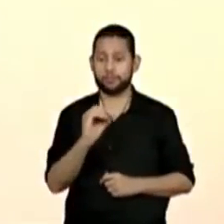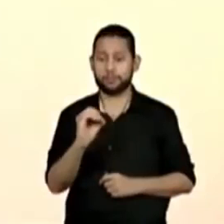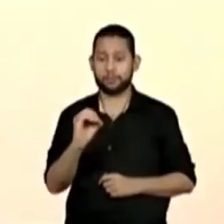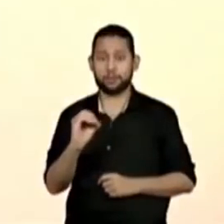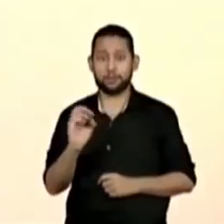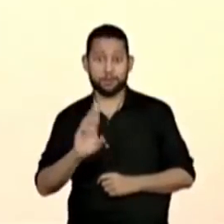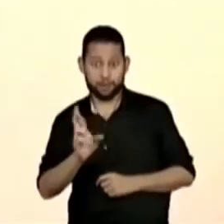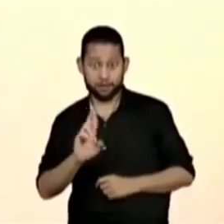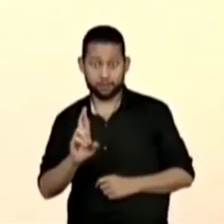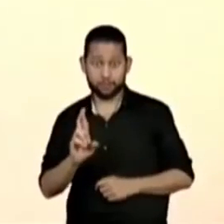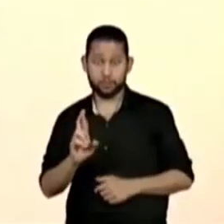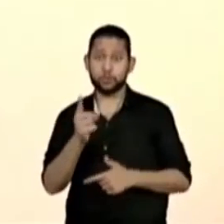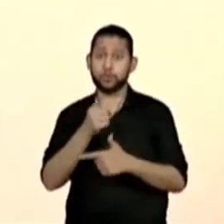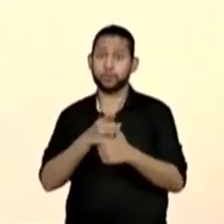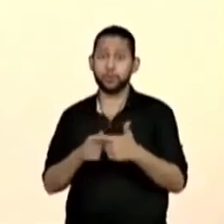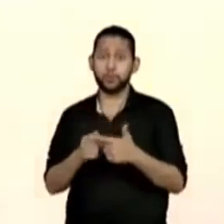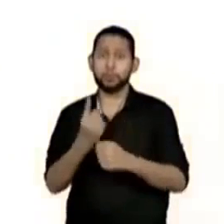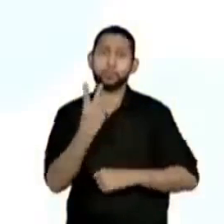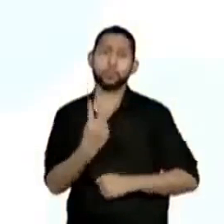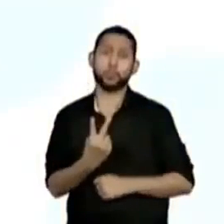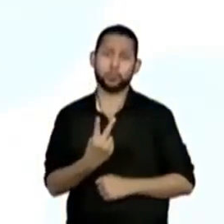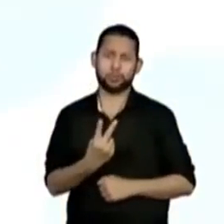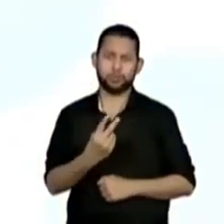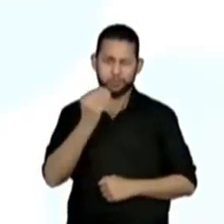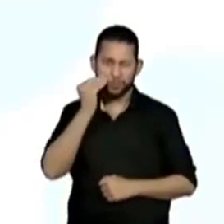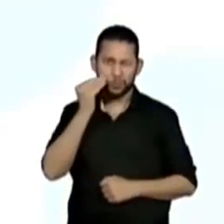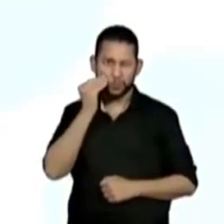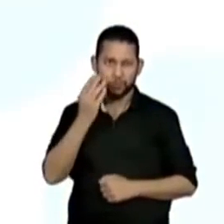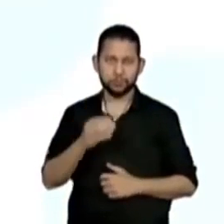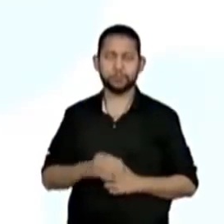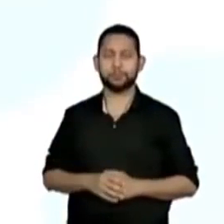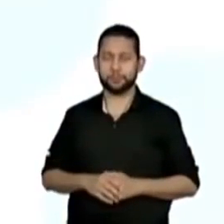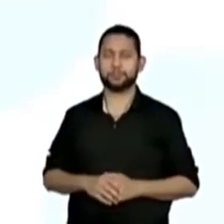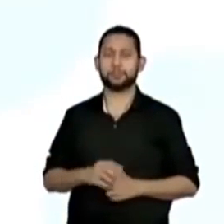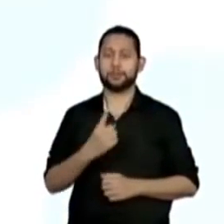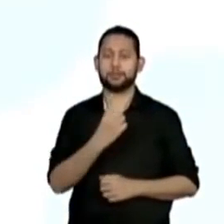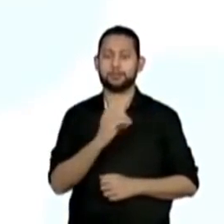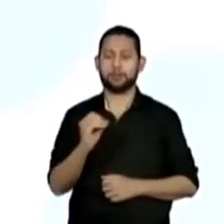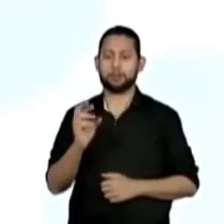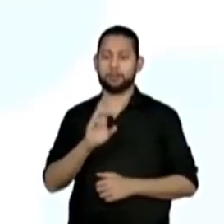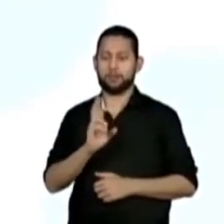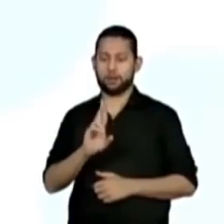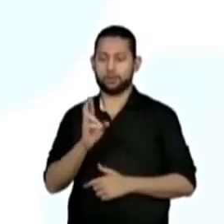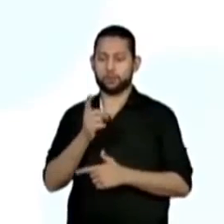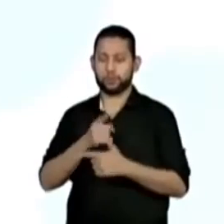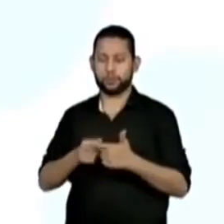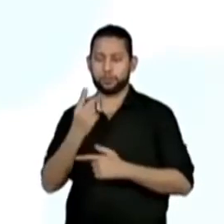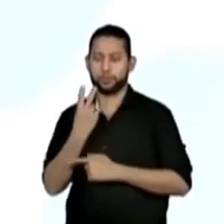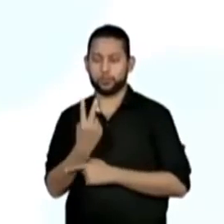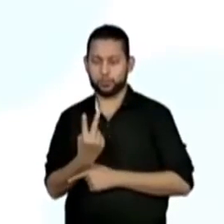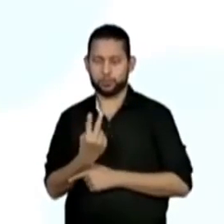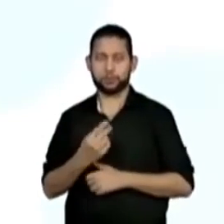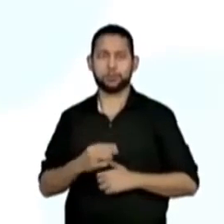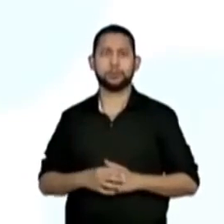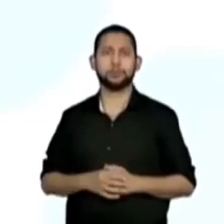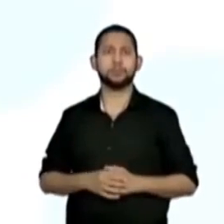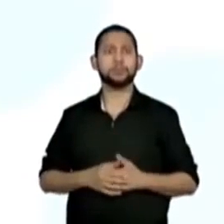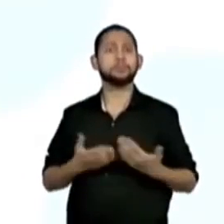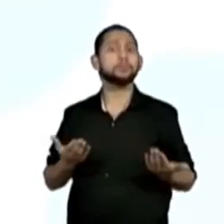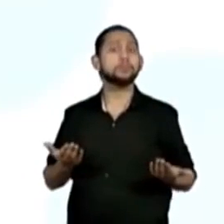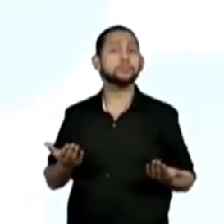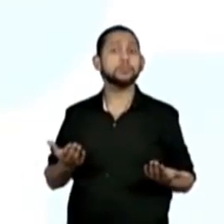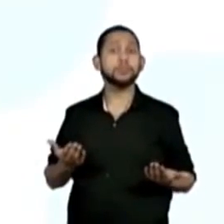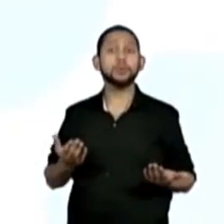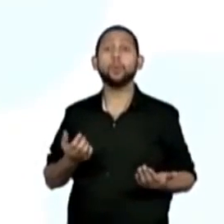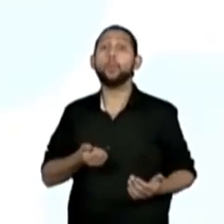100 por dois não posso se eu dividir esse 100 por 2 eu vou ter